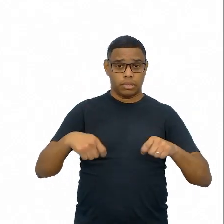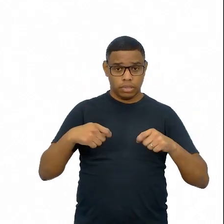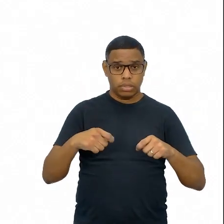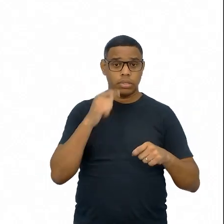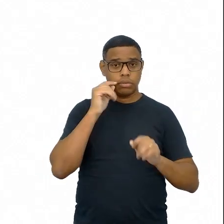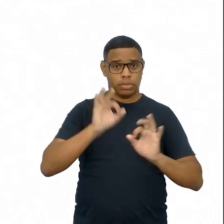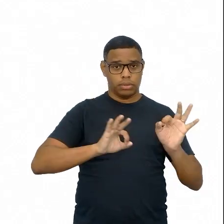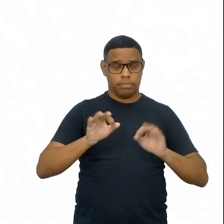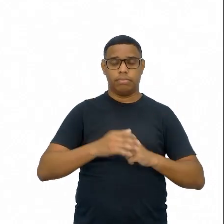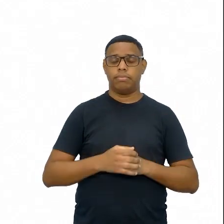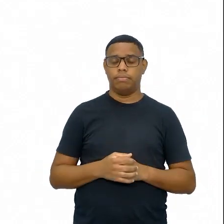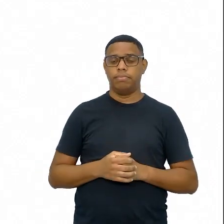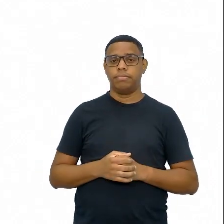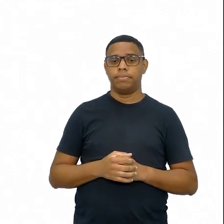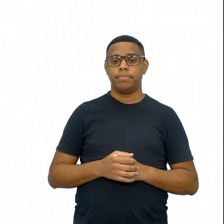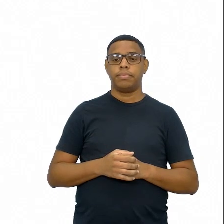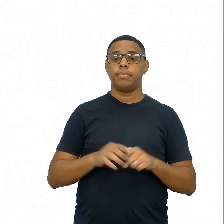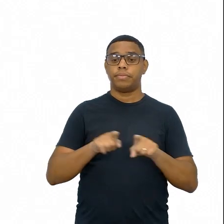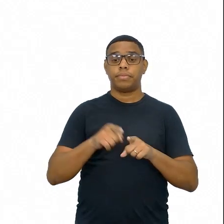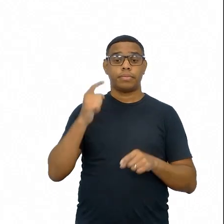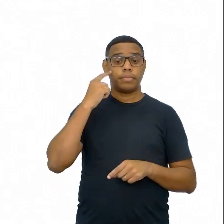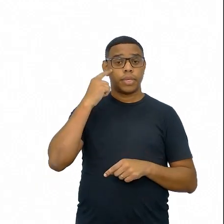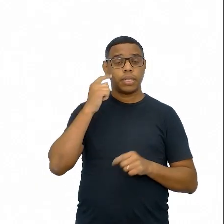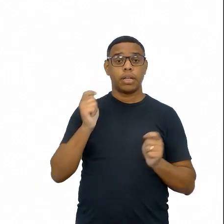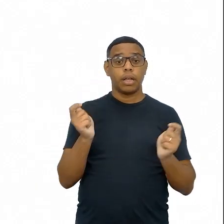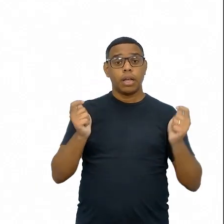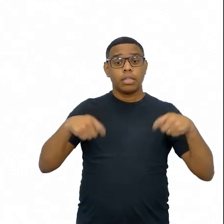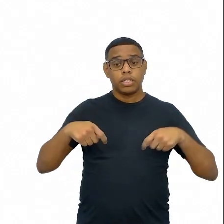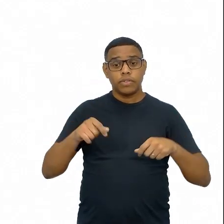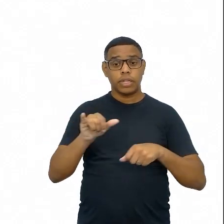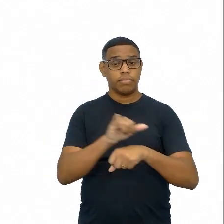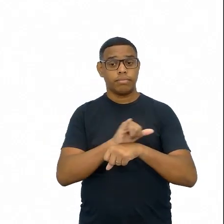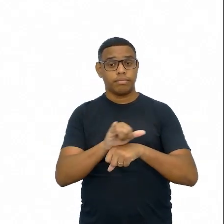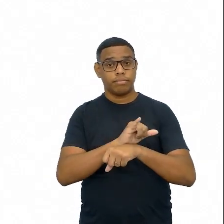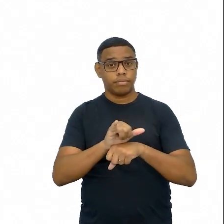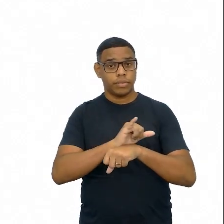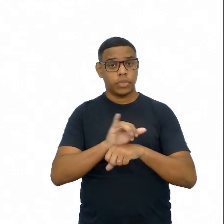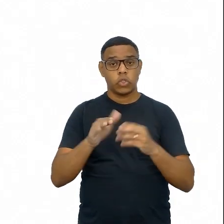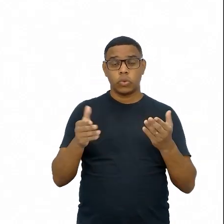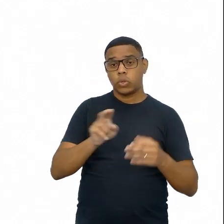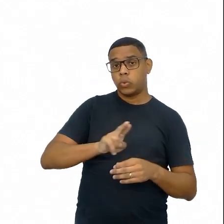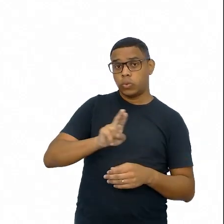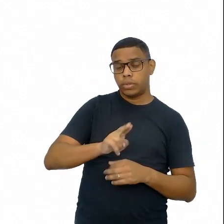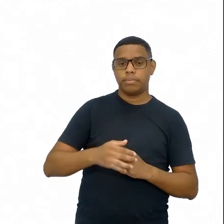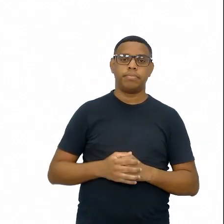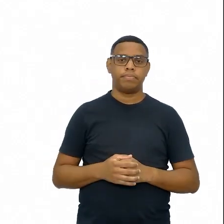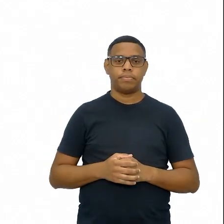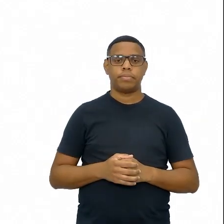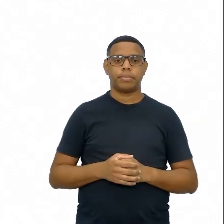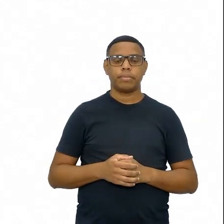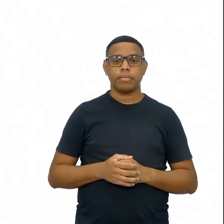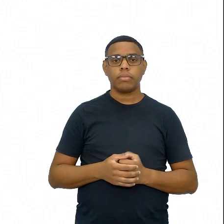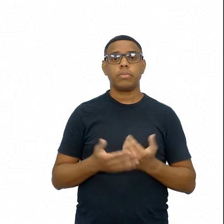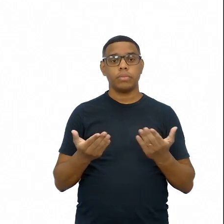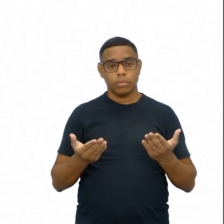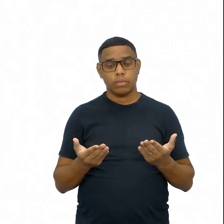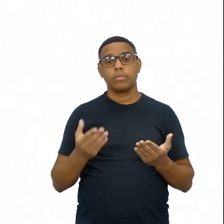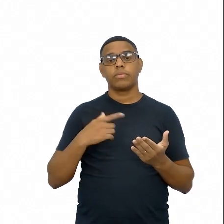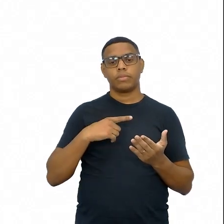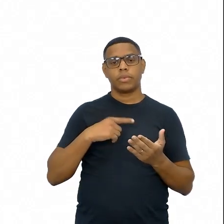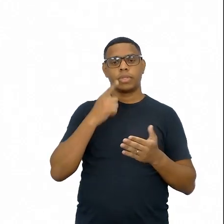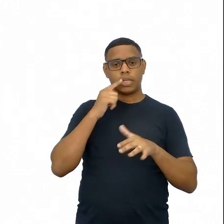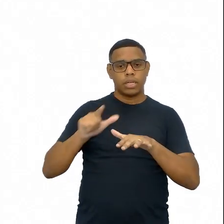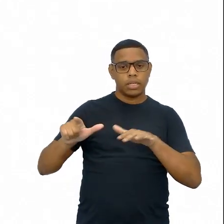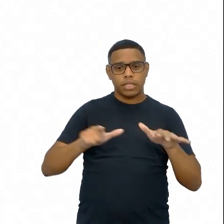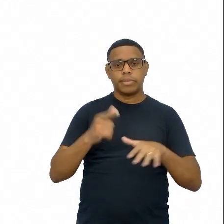ser consolidadas e pensar em atividades e estratégias que utilizarão, né? Então, por ser uma semana